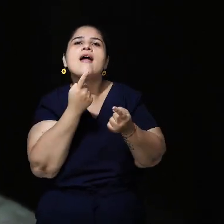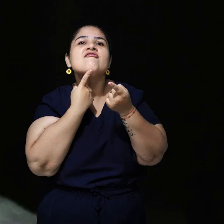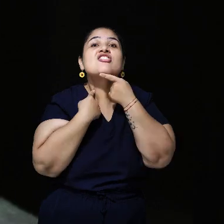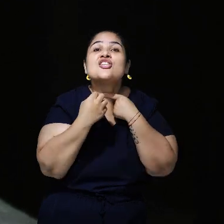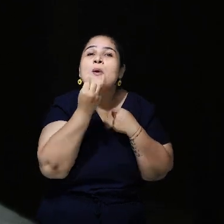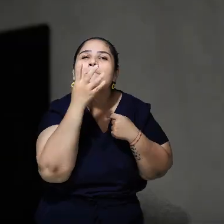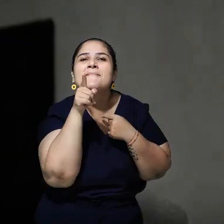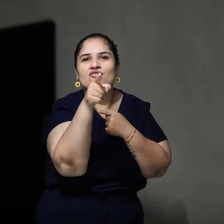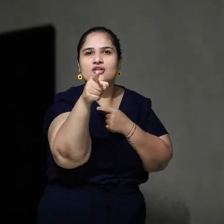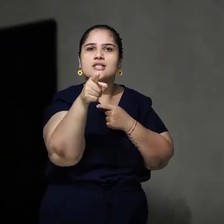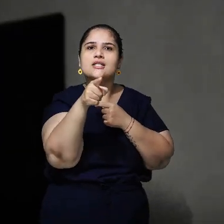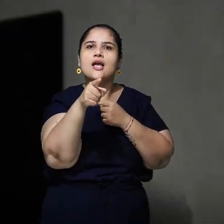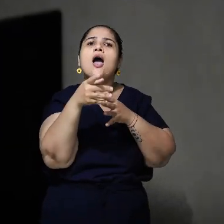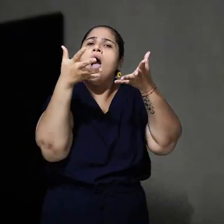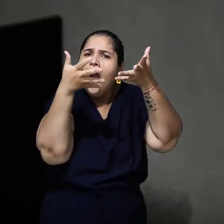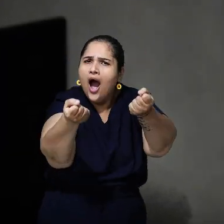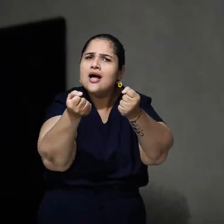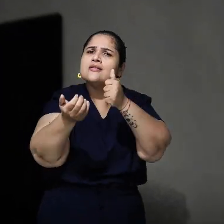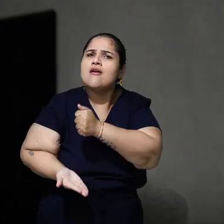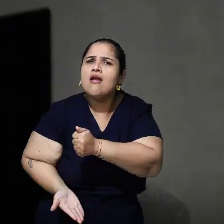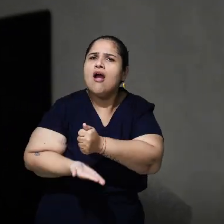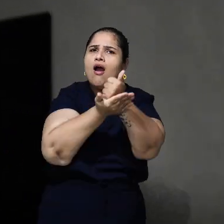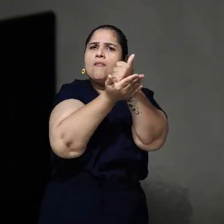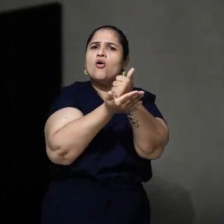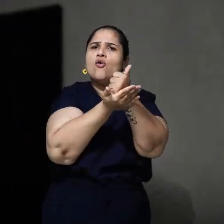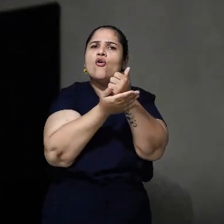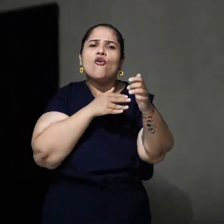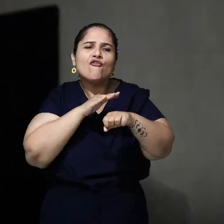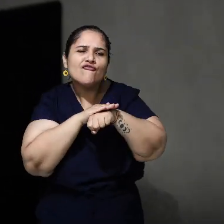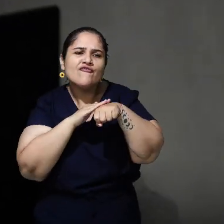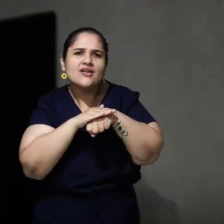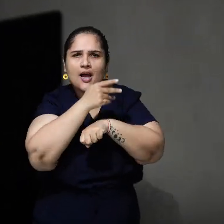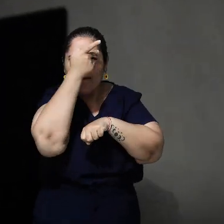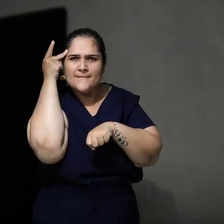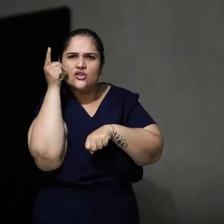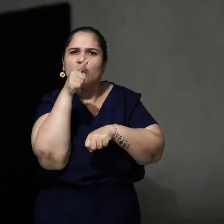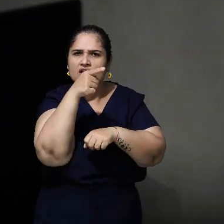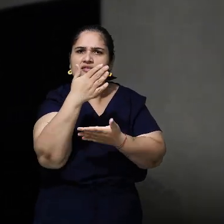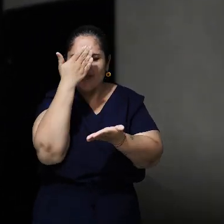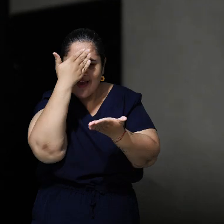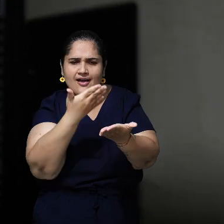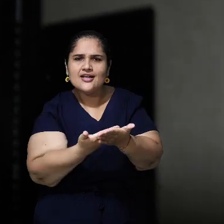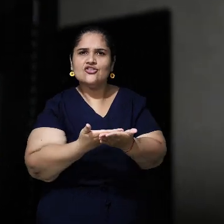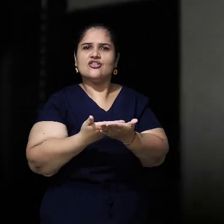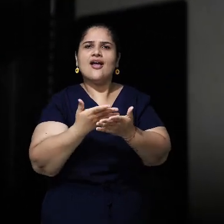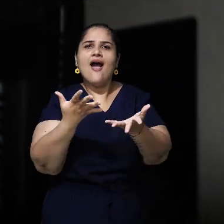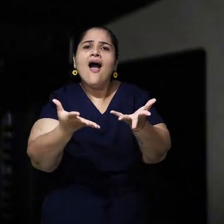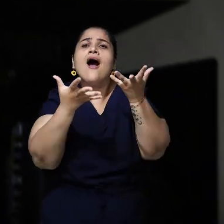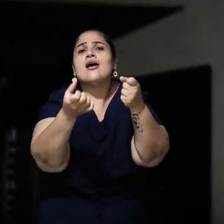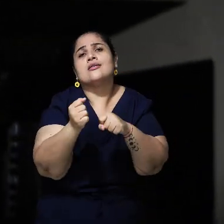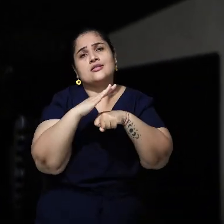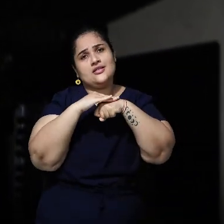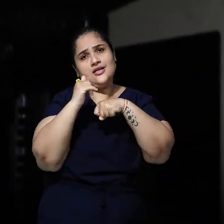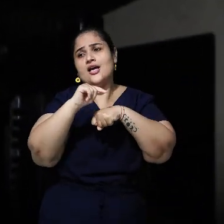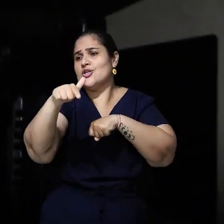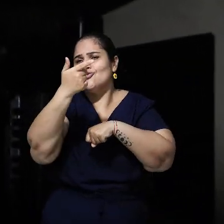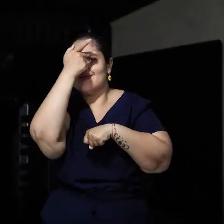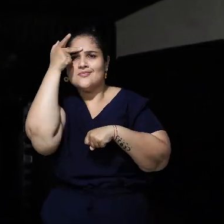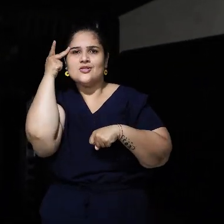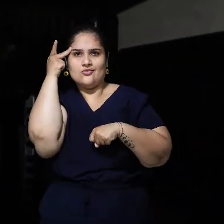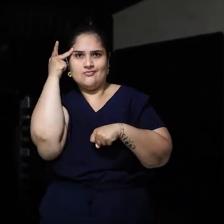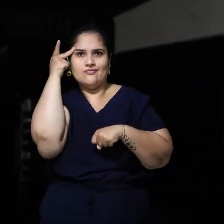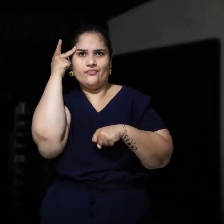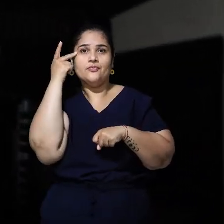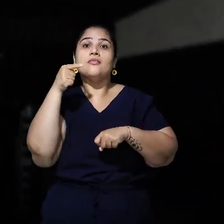apoio. Conversar com alguém de confiança, procurar um profissional, aceitar o carinho de quem quer estar ao seu lado. Esses